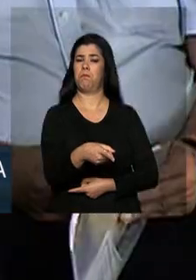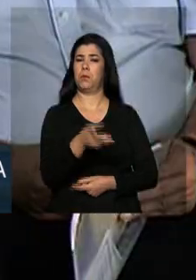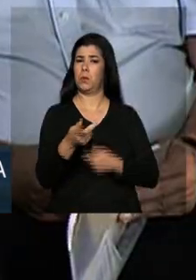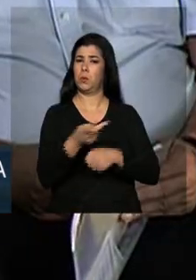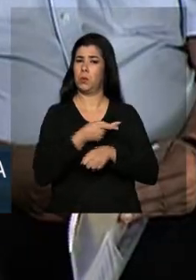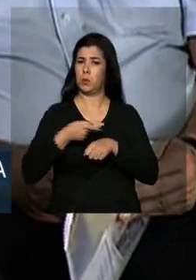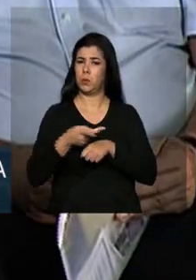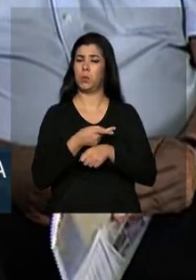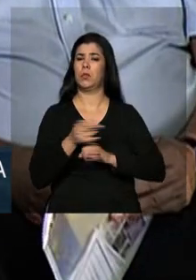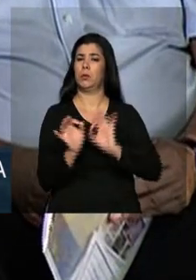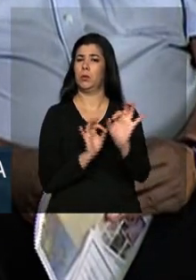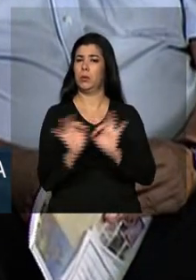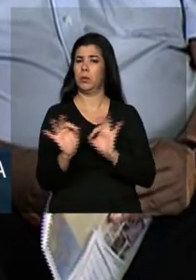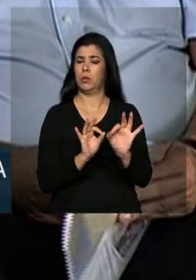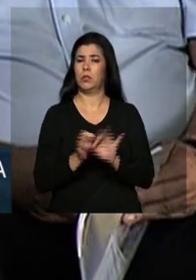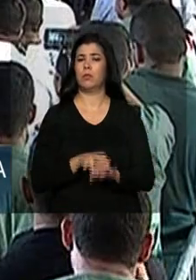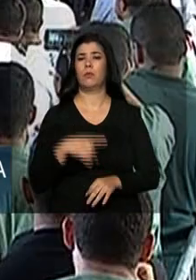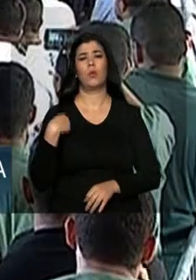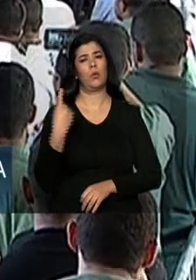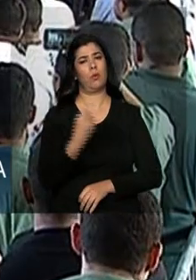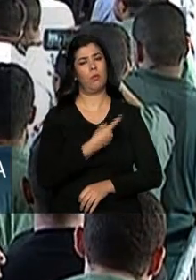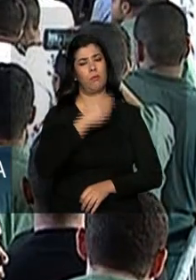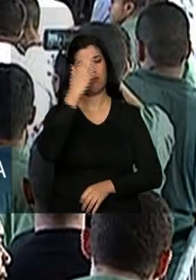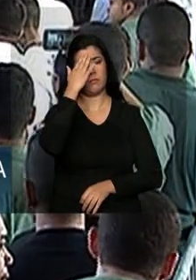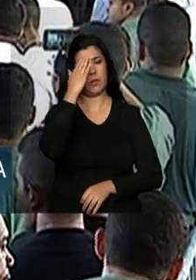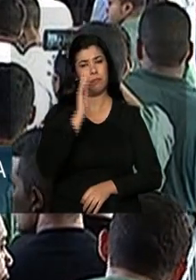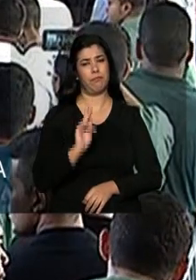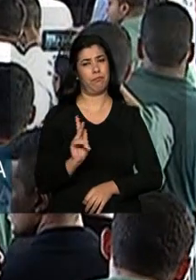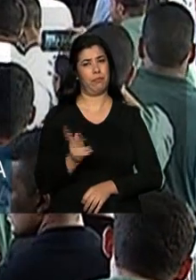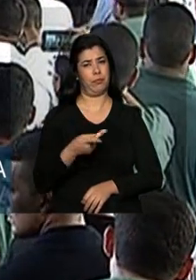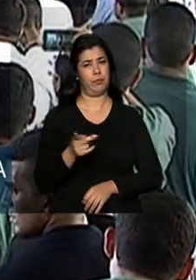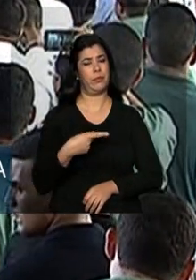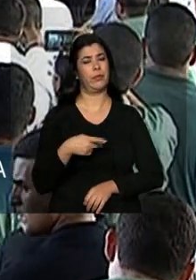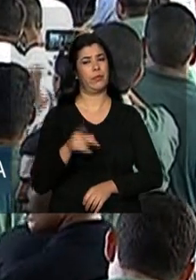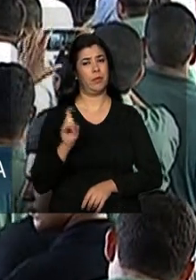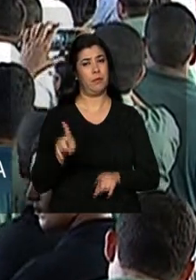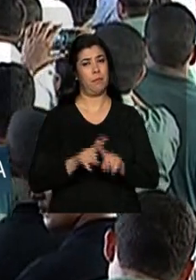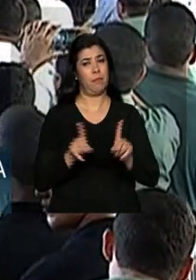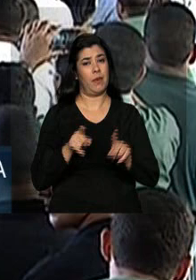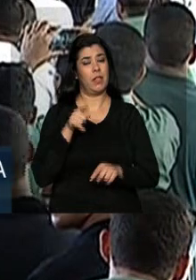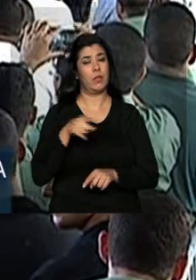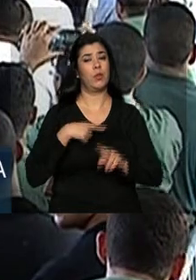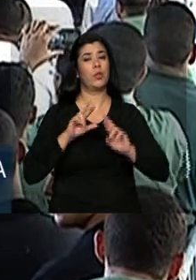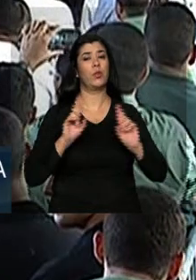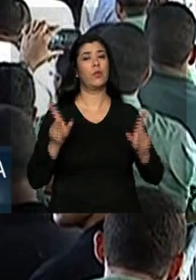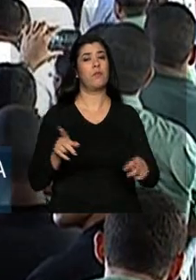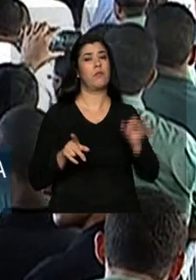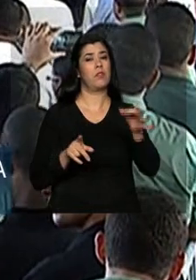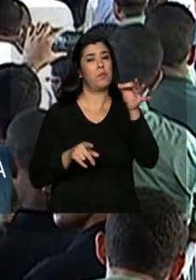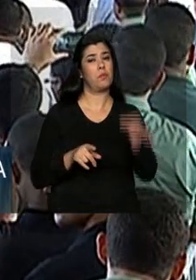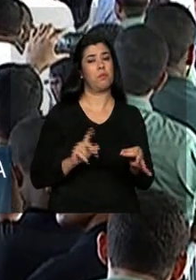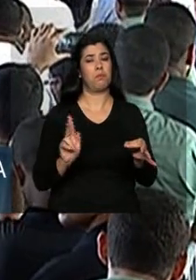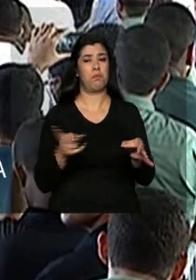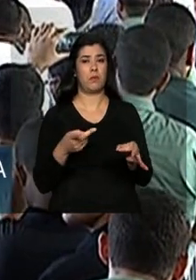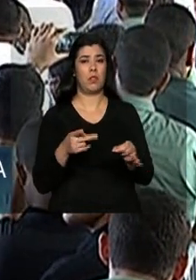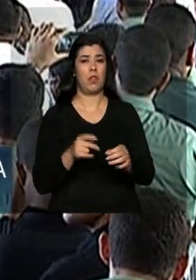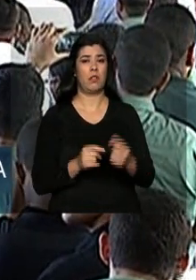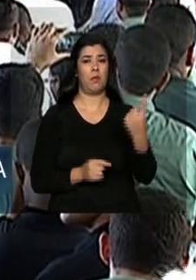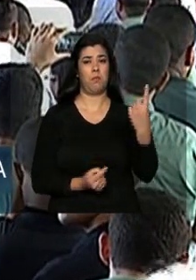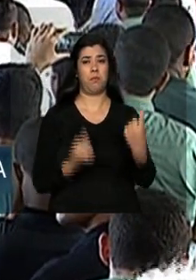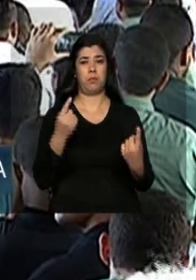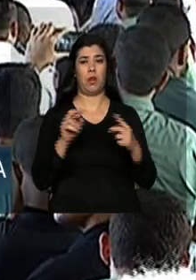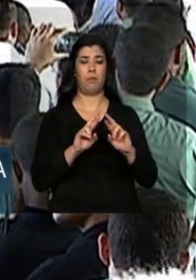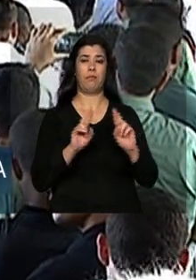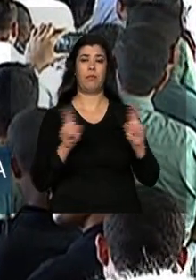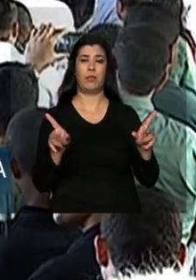acertar. Todos nós erramos, mas o que tem e que distingue umas pessoas das outras